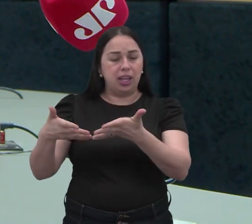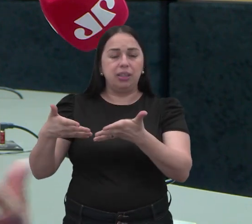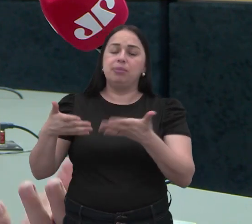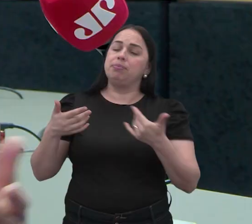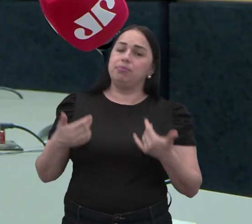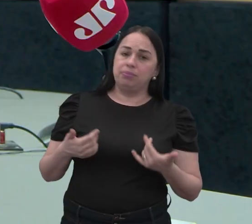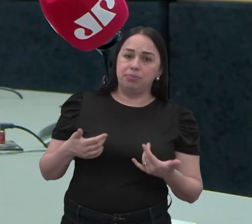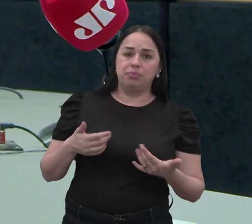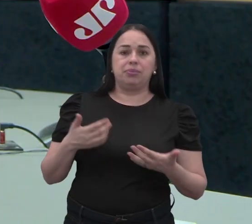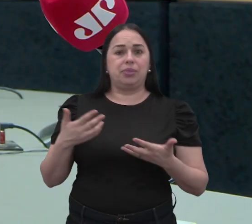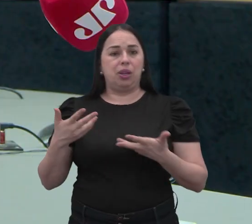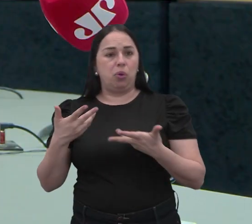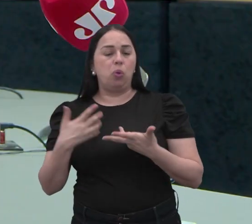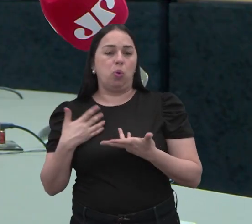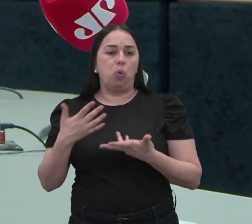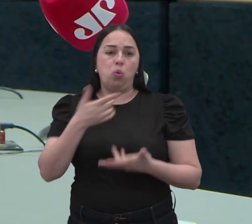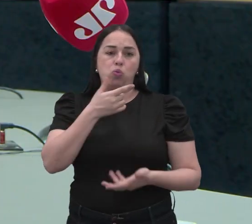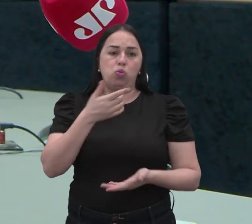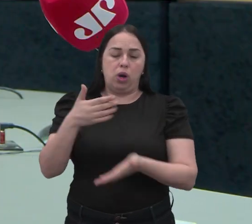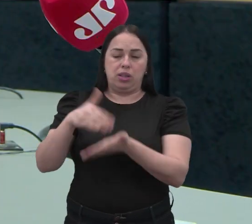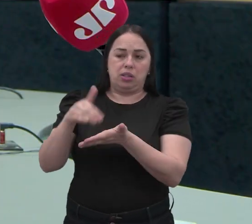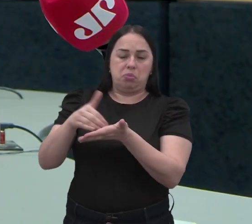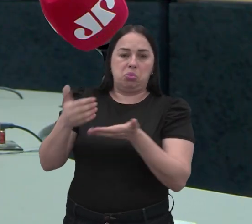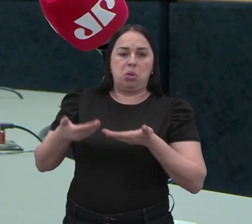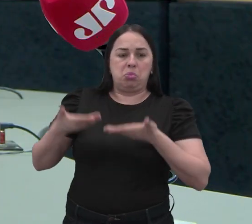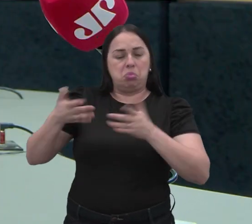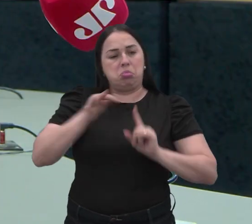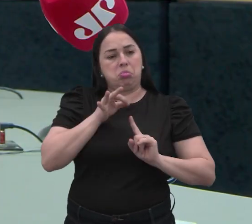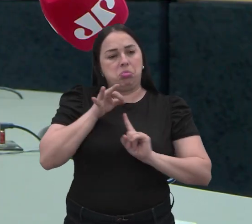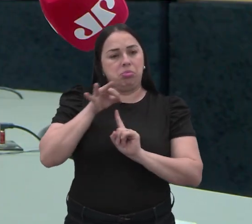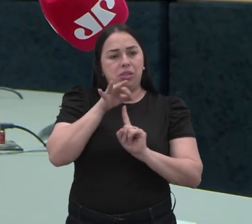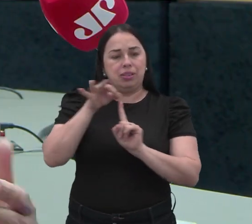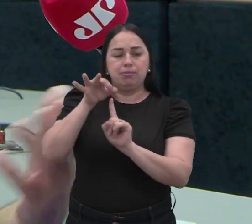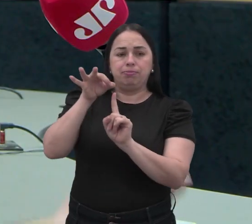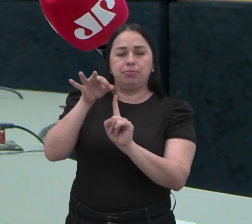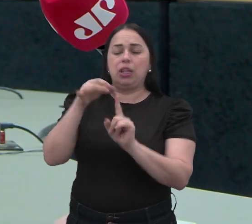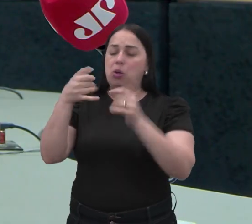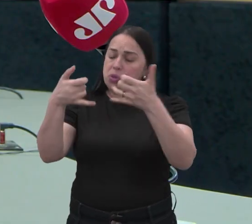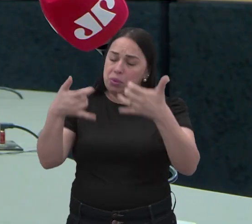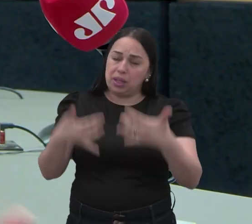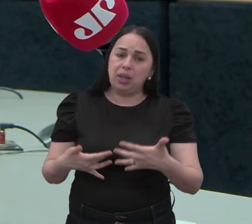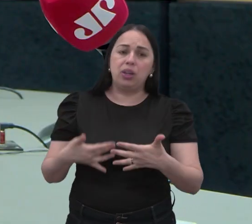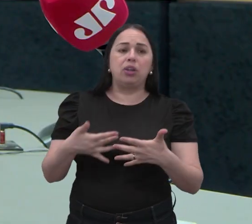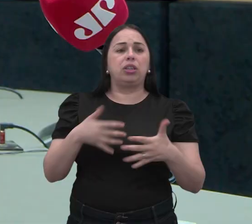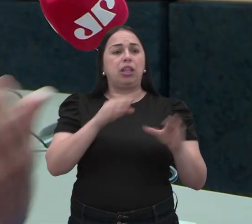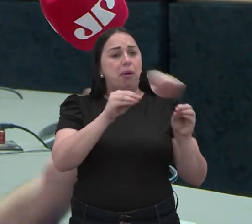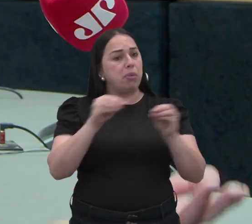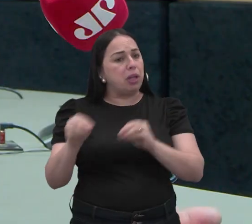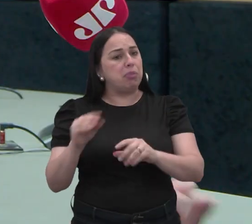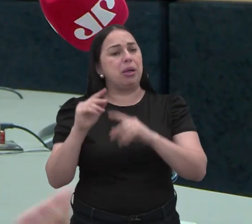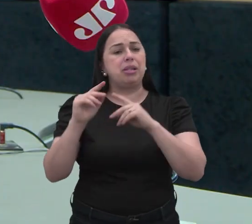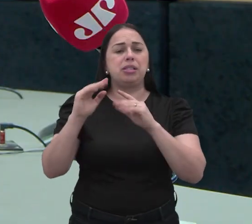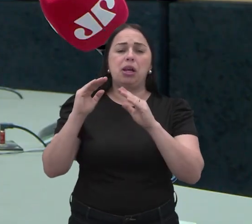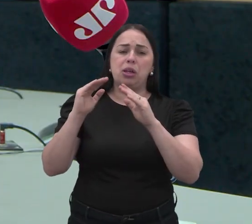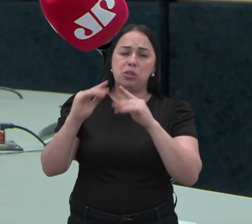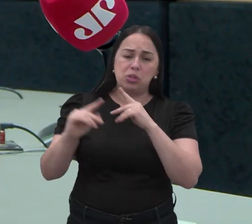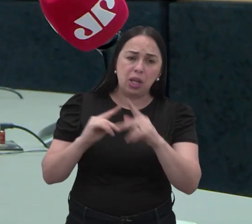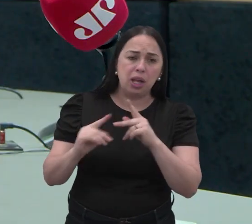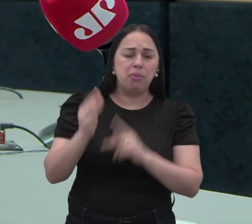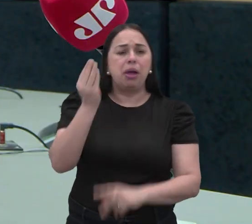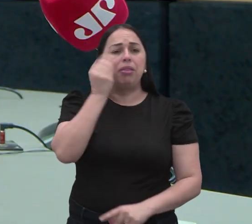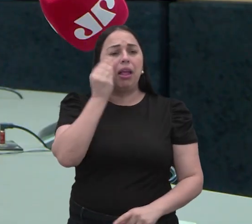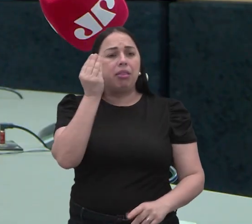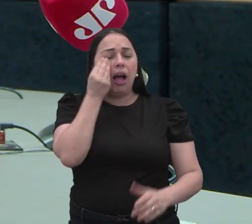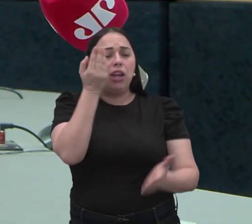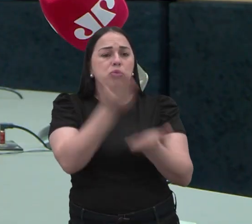eu cheguei, o recepcionista me encaminhou até lá, falei, expliquei que eu estava vindo para São José na tentativa de fazer o